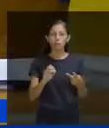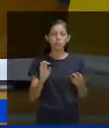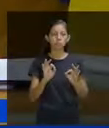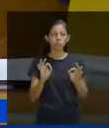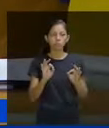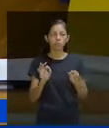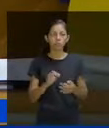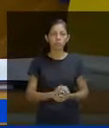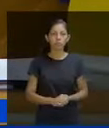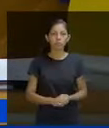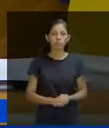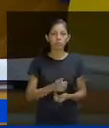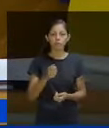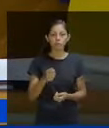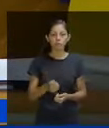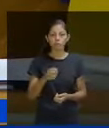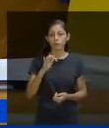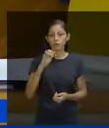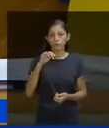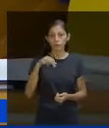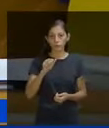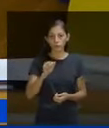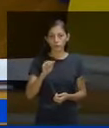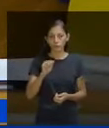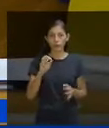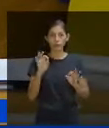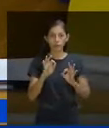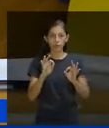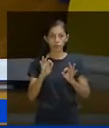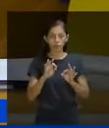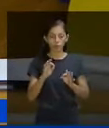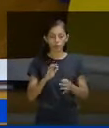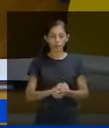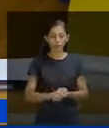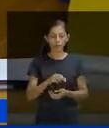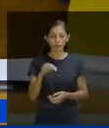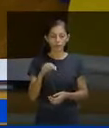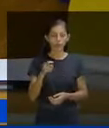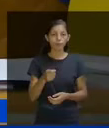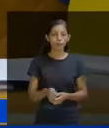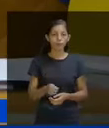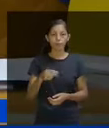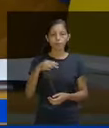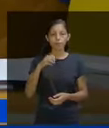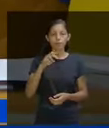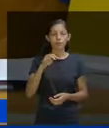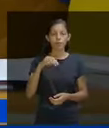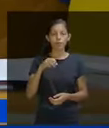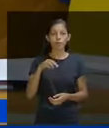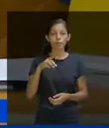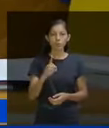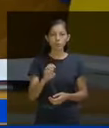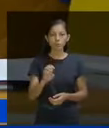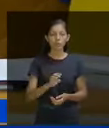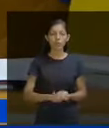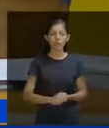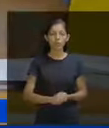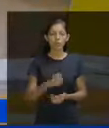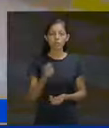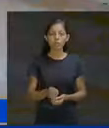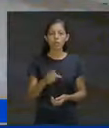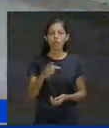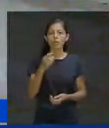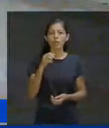presidente. Doutora Tina Souza? Nenhuma, presidente. Doutor Normandes Souza? Também nenhuma. Doutora Paula